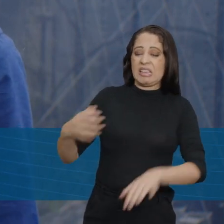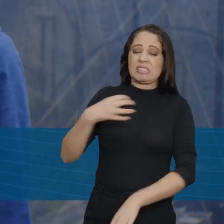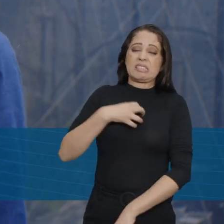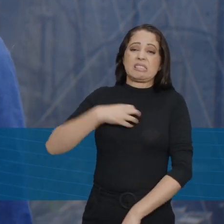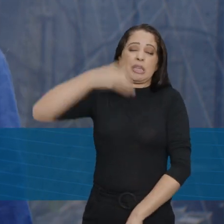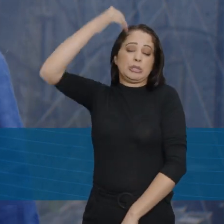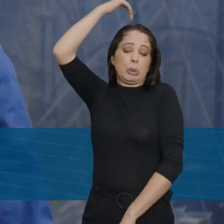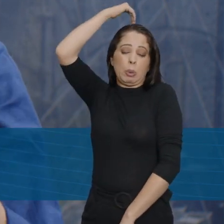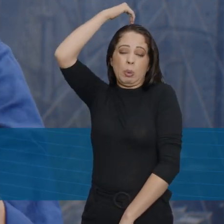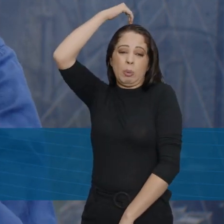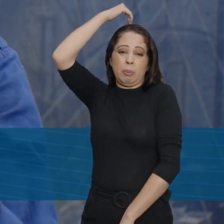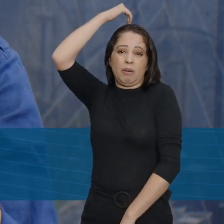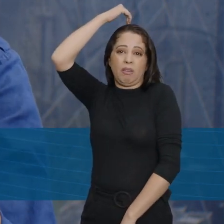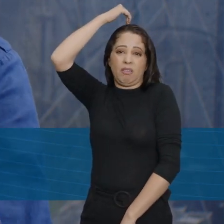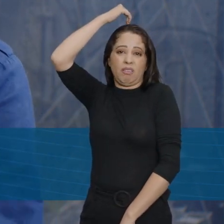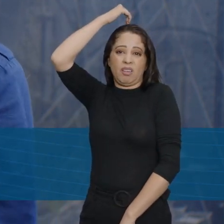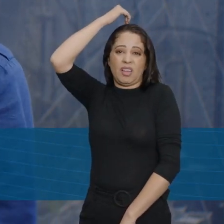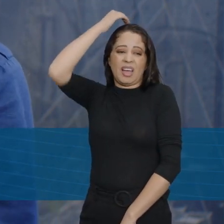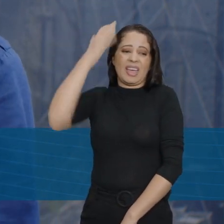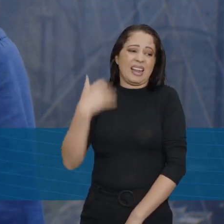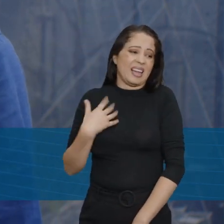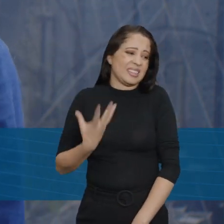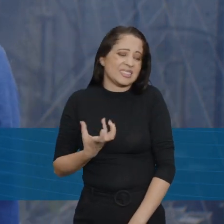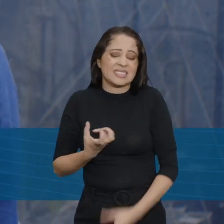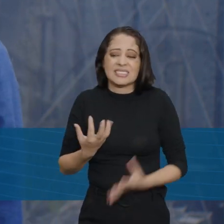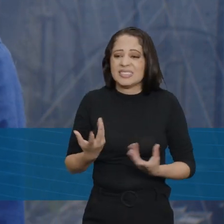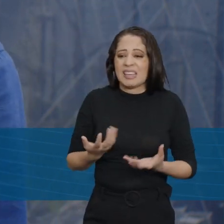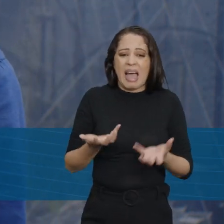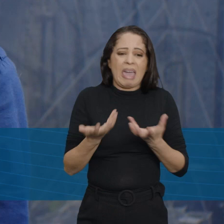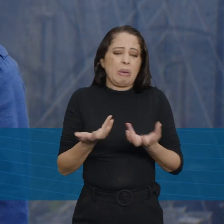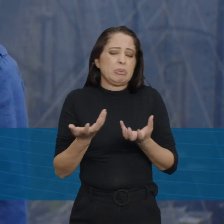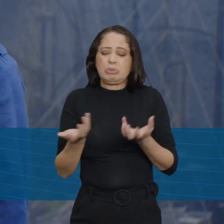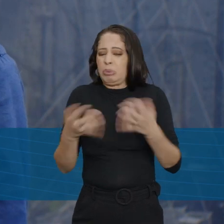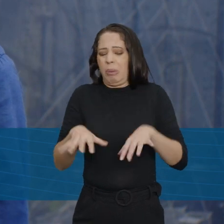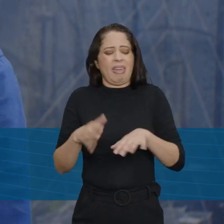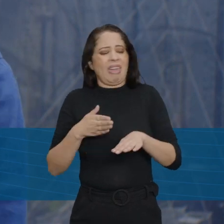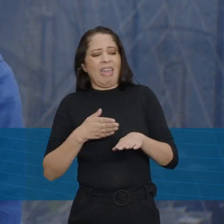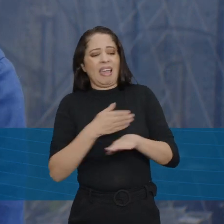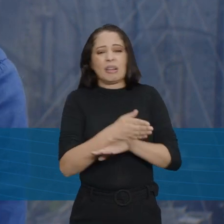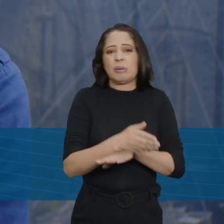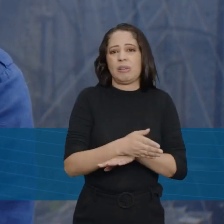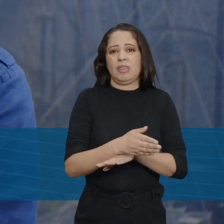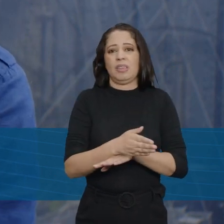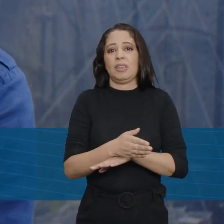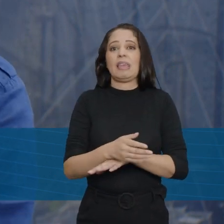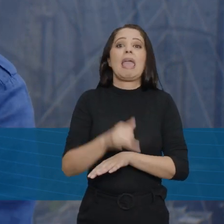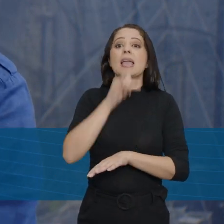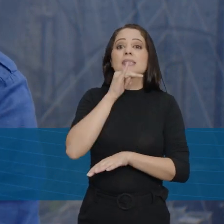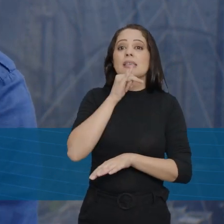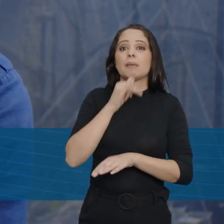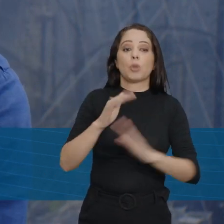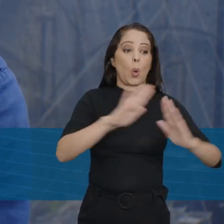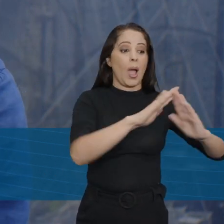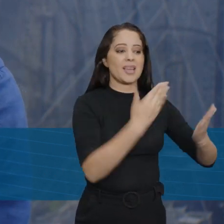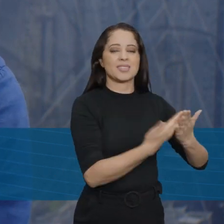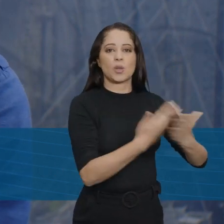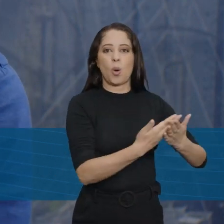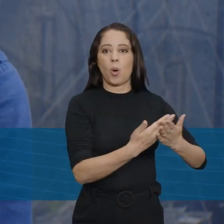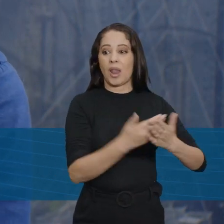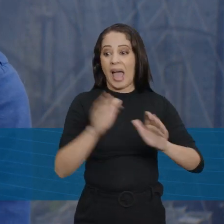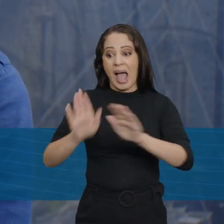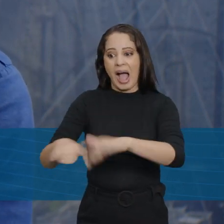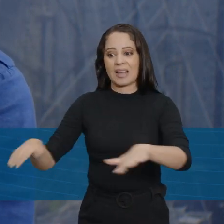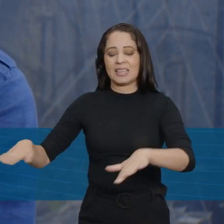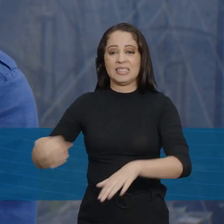errada, ela começa mais a tentar demonstrar, então ela fica insegura, ela fica ansiosa antes de ir para a escola, ela